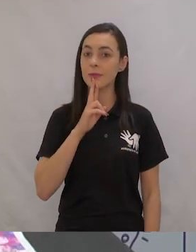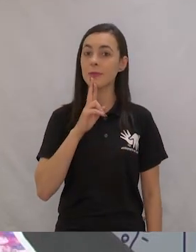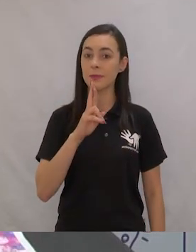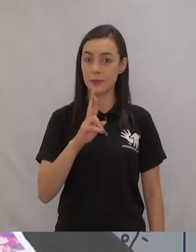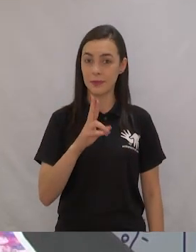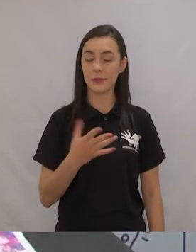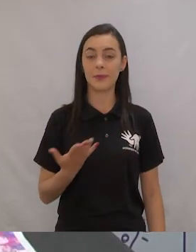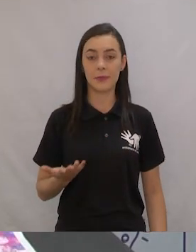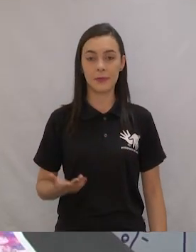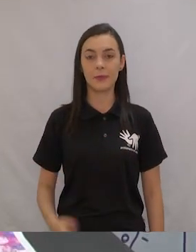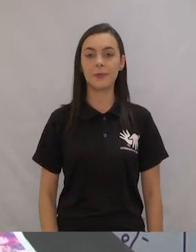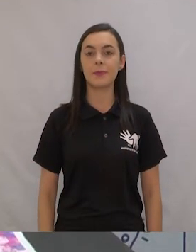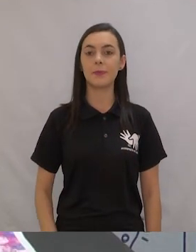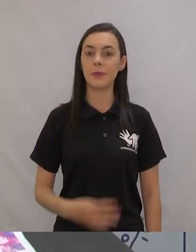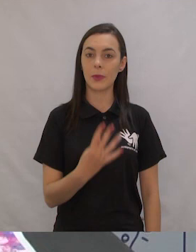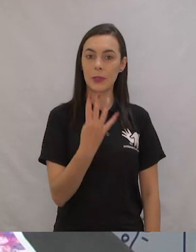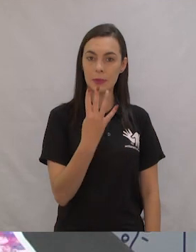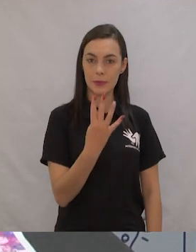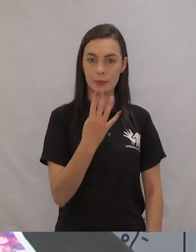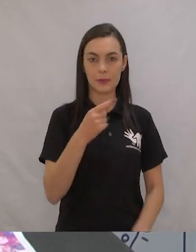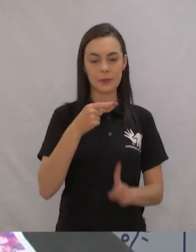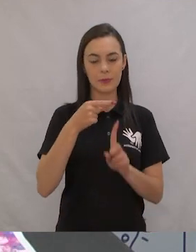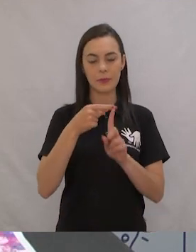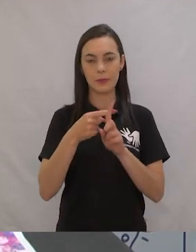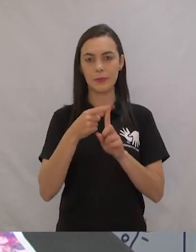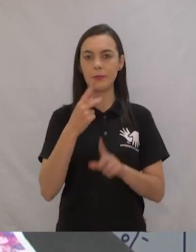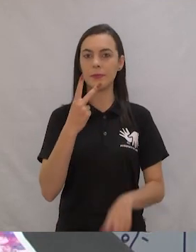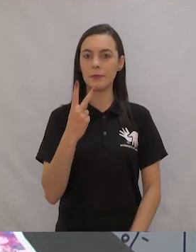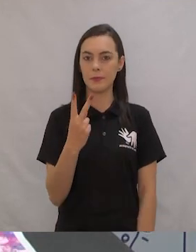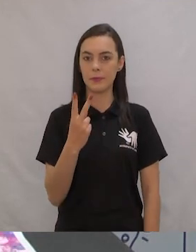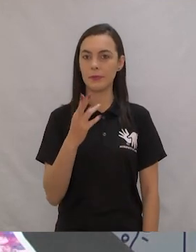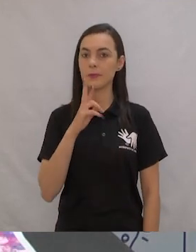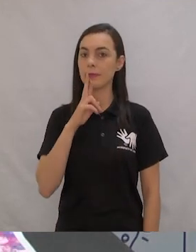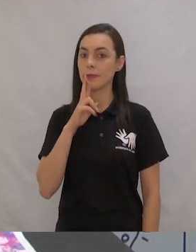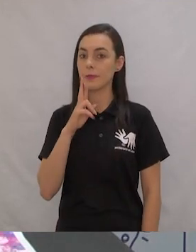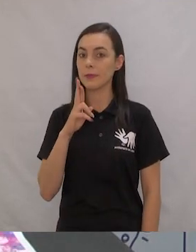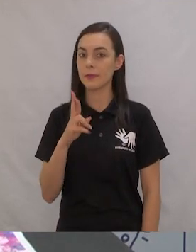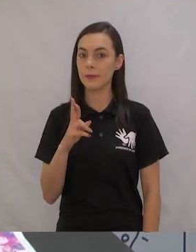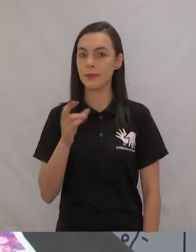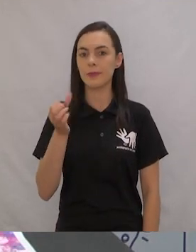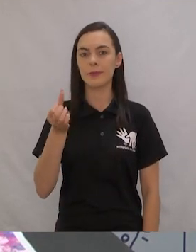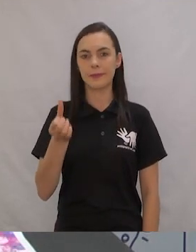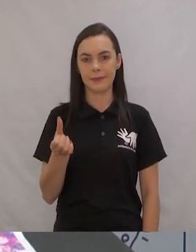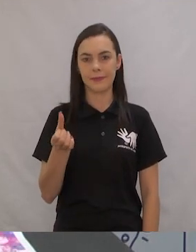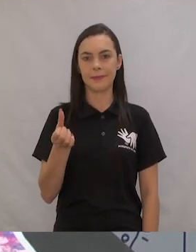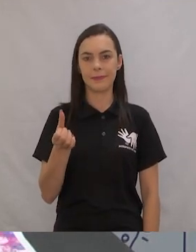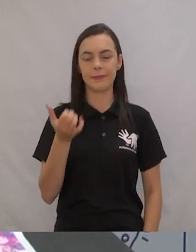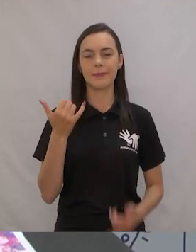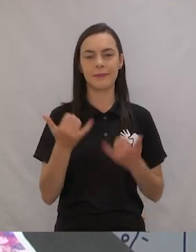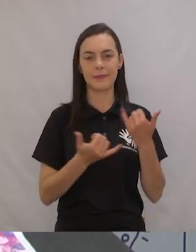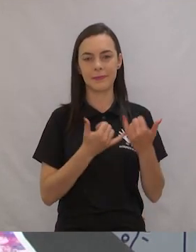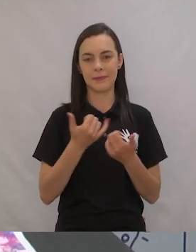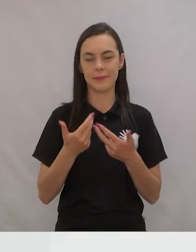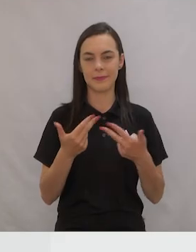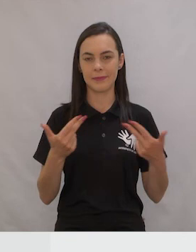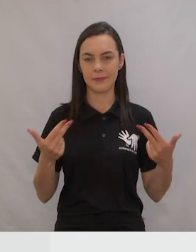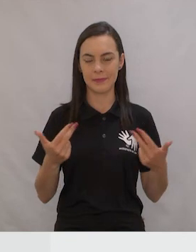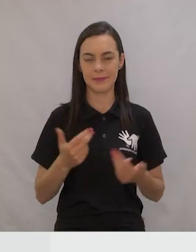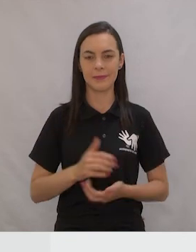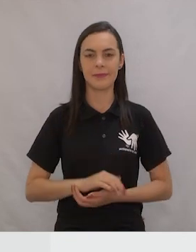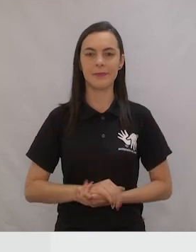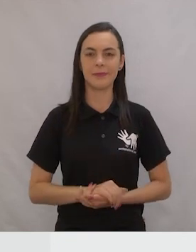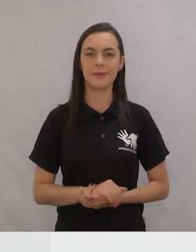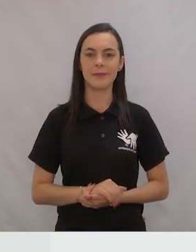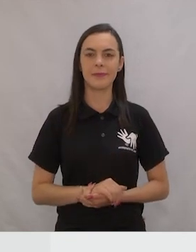com o resultado? Então, 4 mais 2 é igual a 6